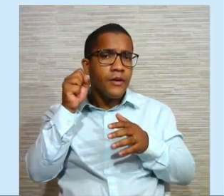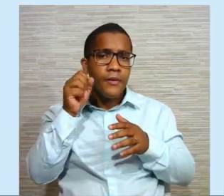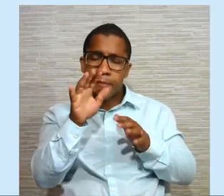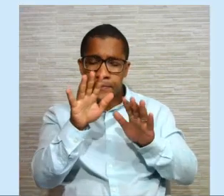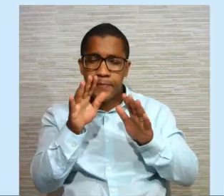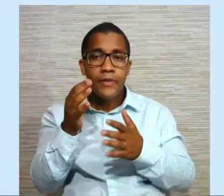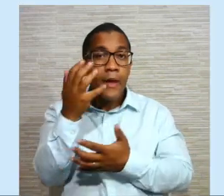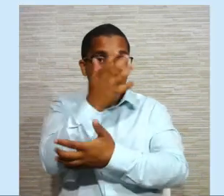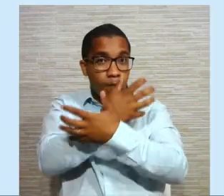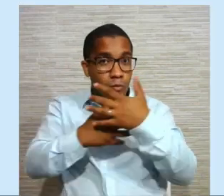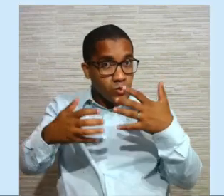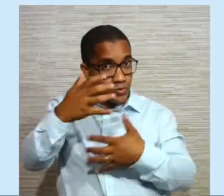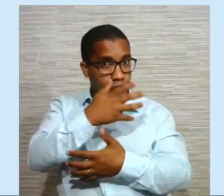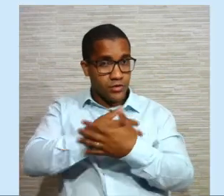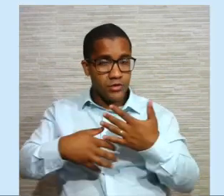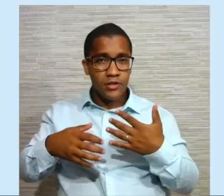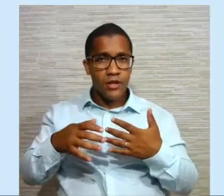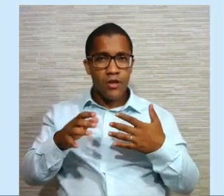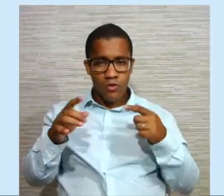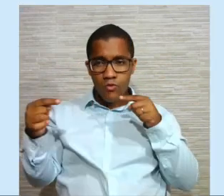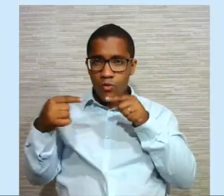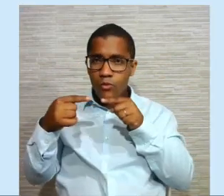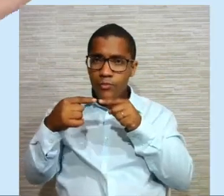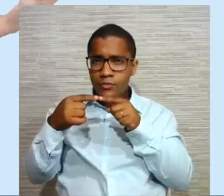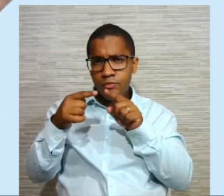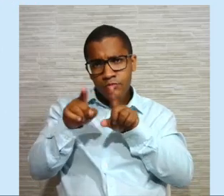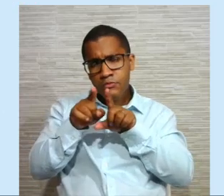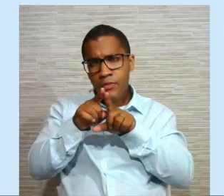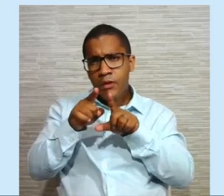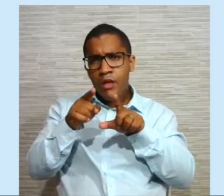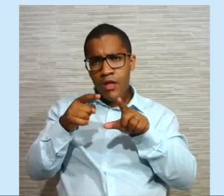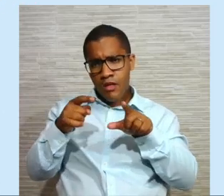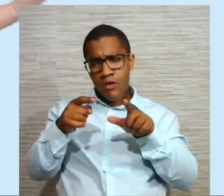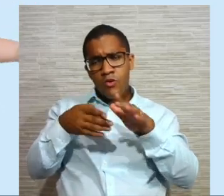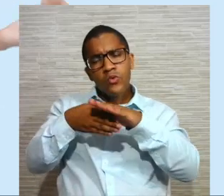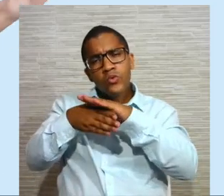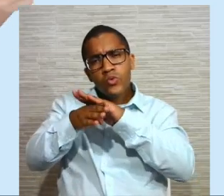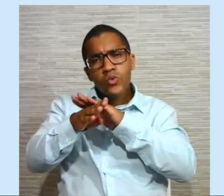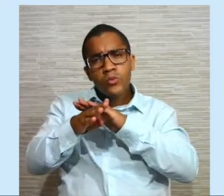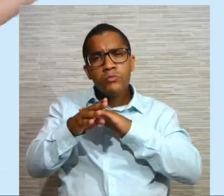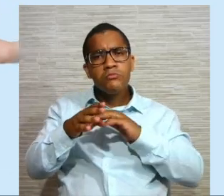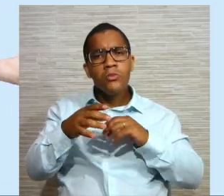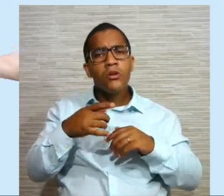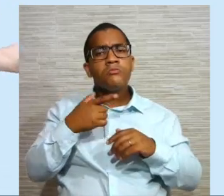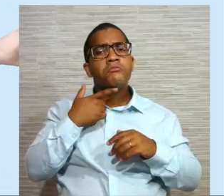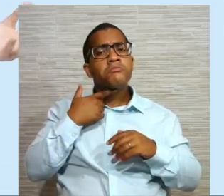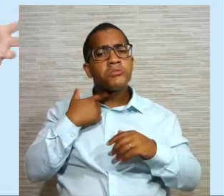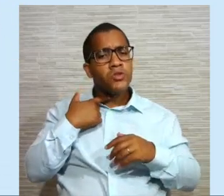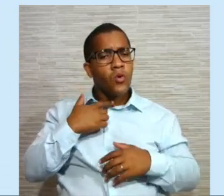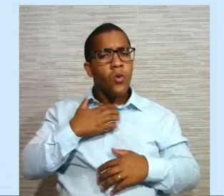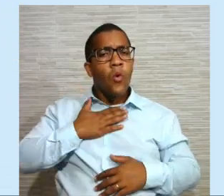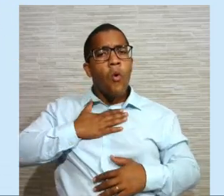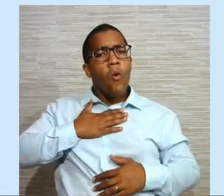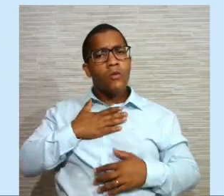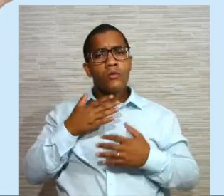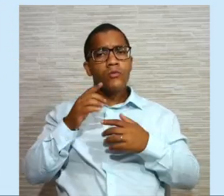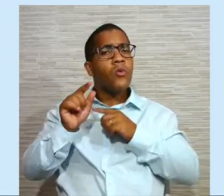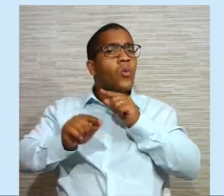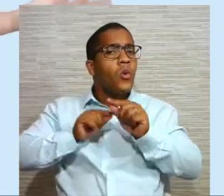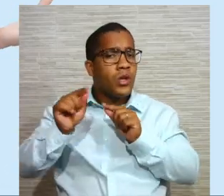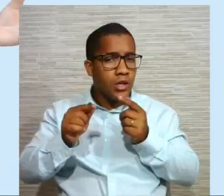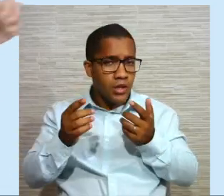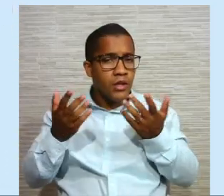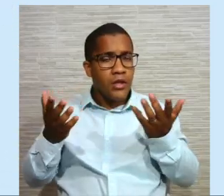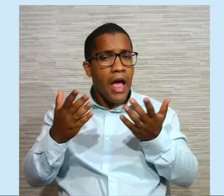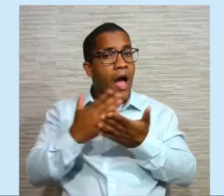não vai ser de acordo também com o seu costume, o seu gosto pessoal também vai influenciar. Então, muitas pessoas às